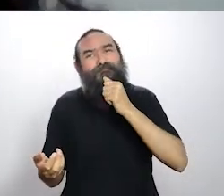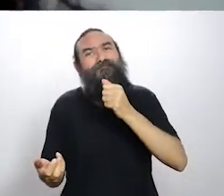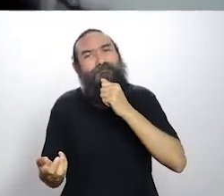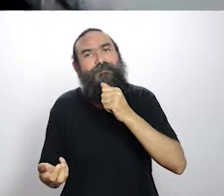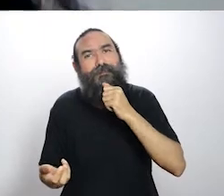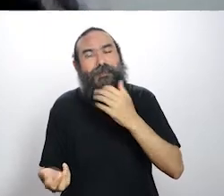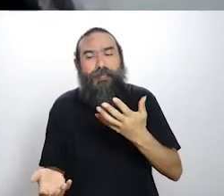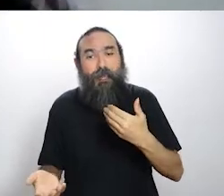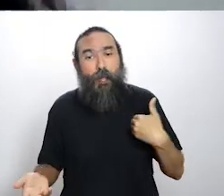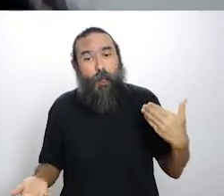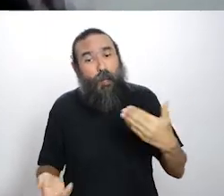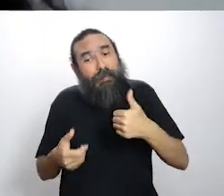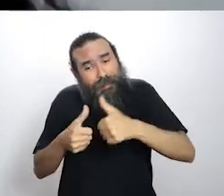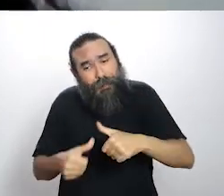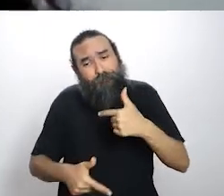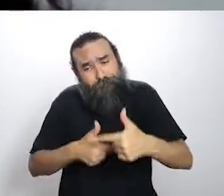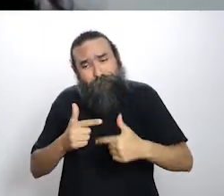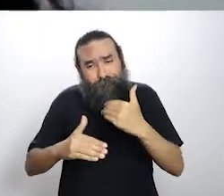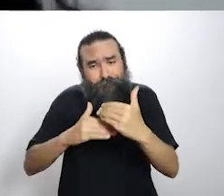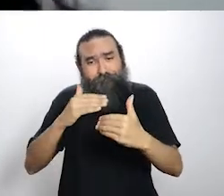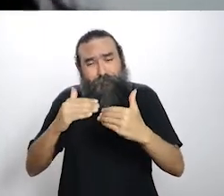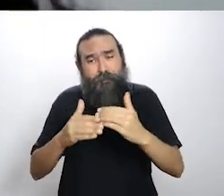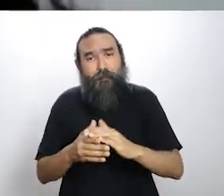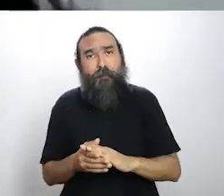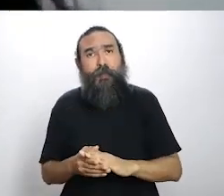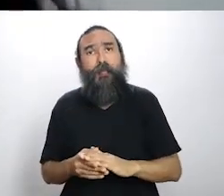nós temos um grande